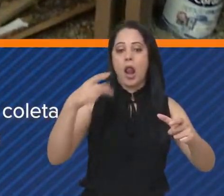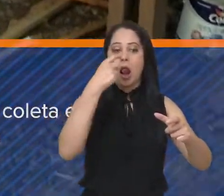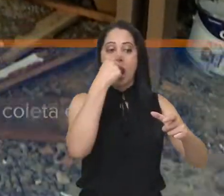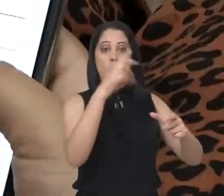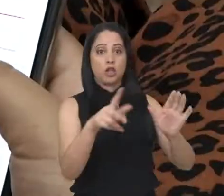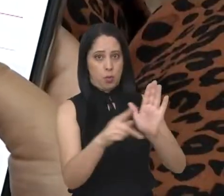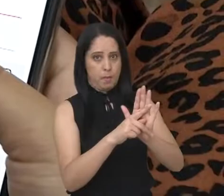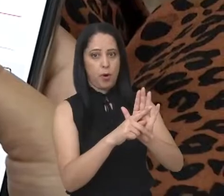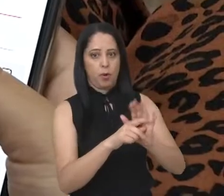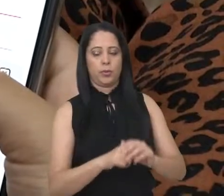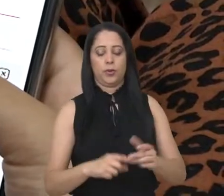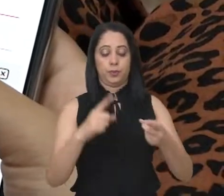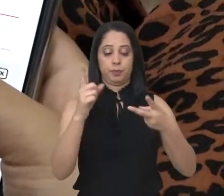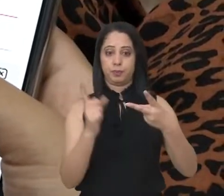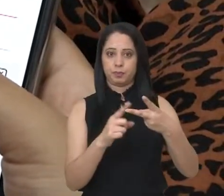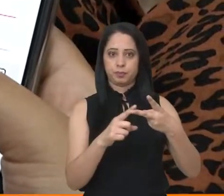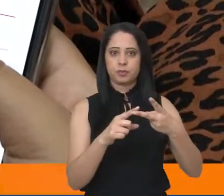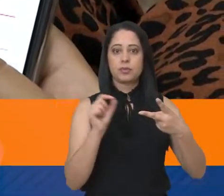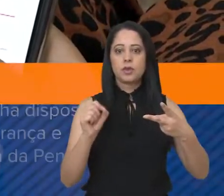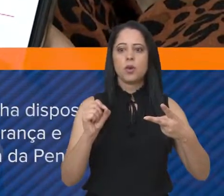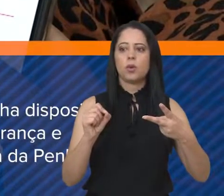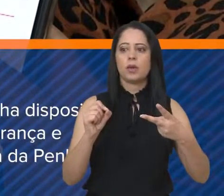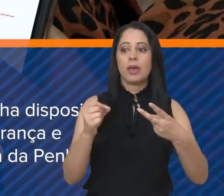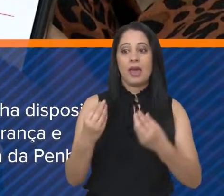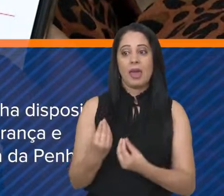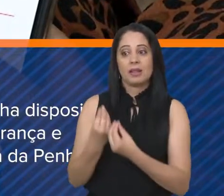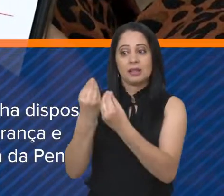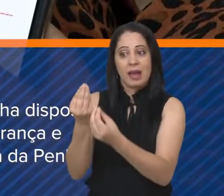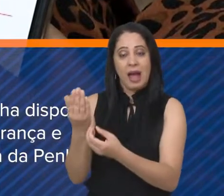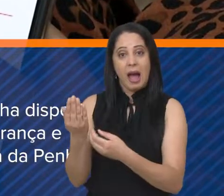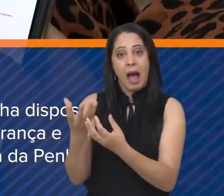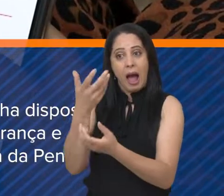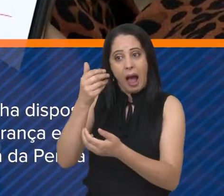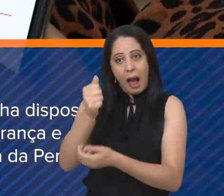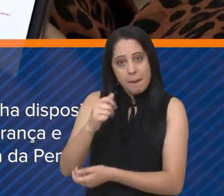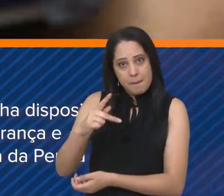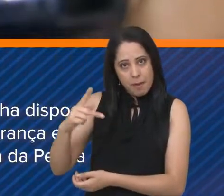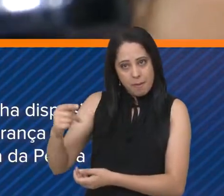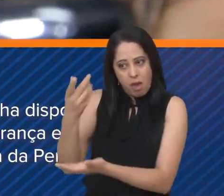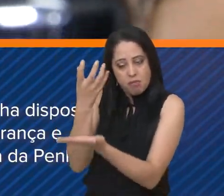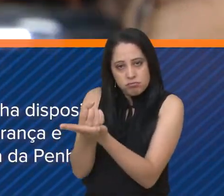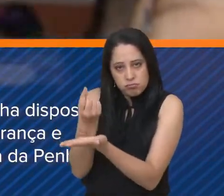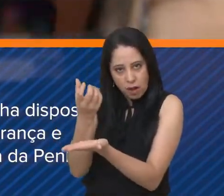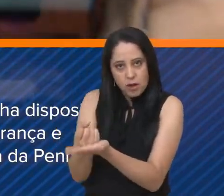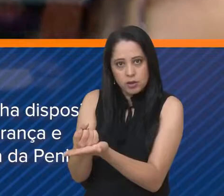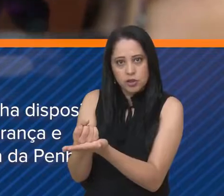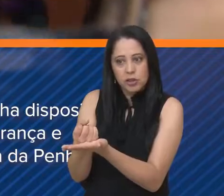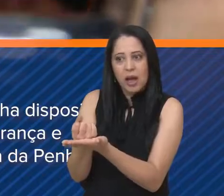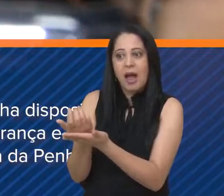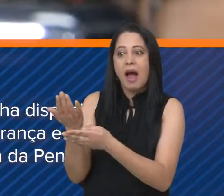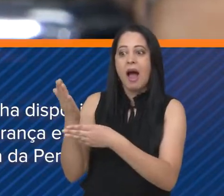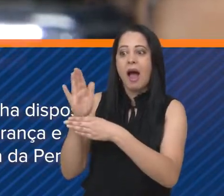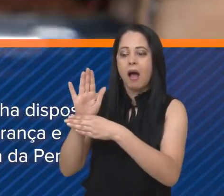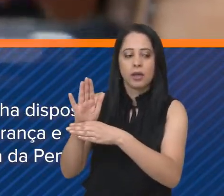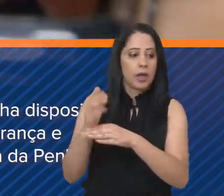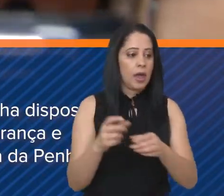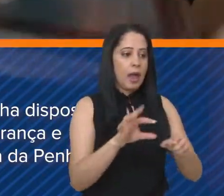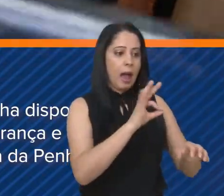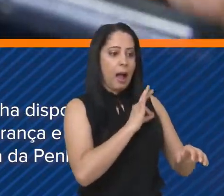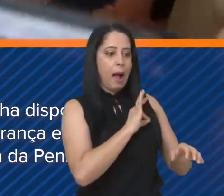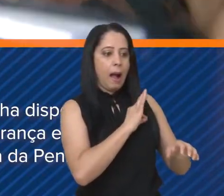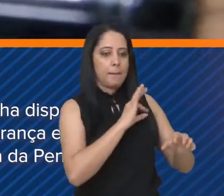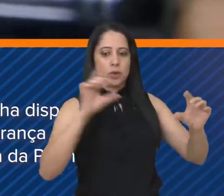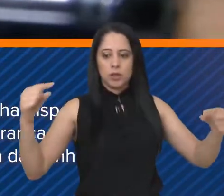na cidade. Já o segundo prevê disponibilizar para as mulheres de São José um aplicativo que contém o dispositivo de